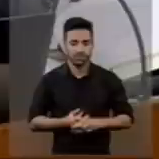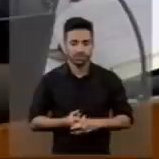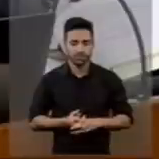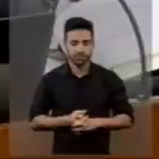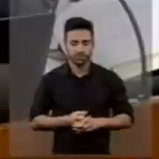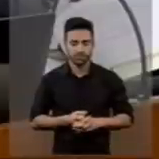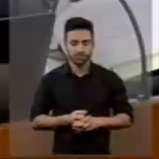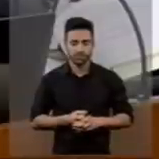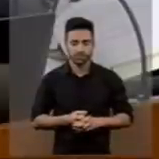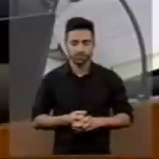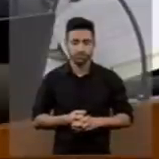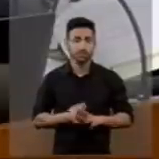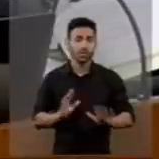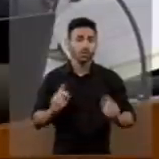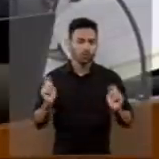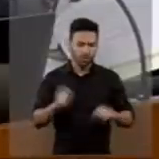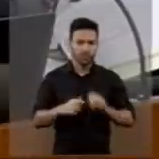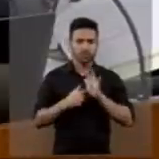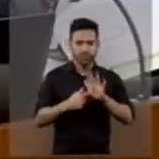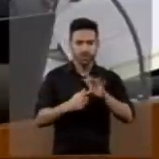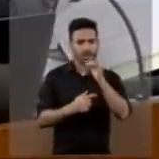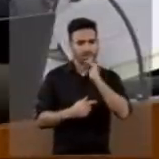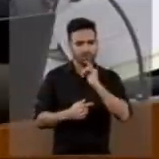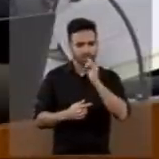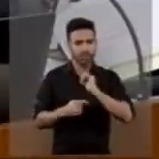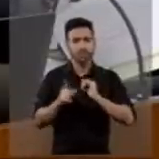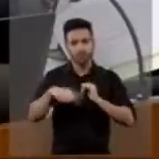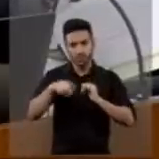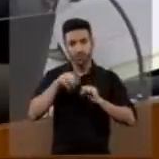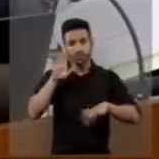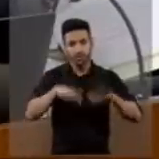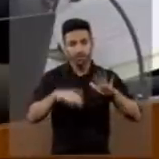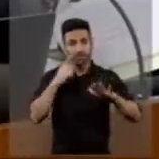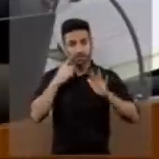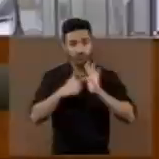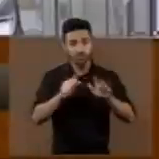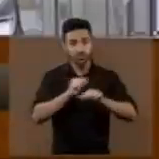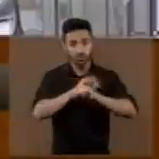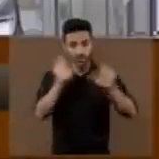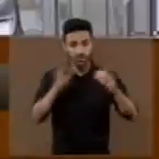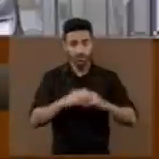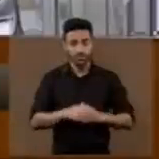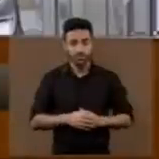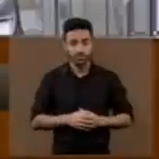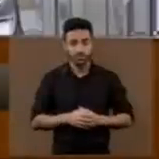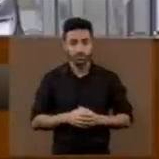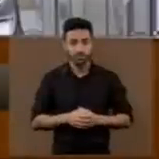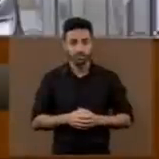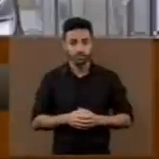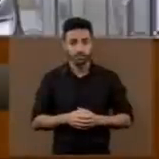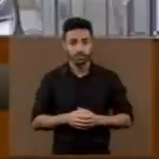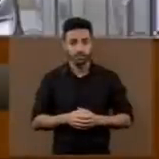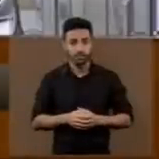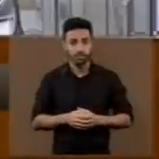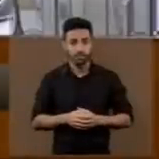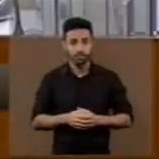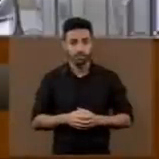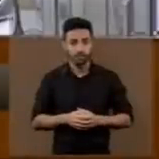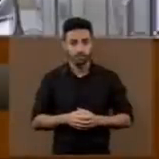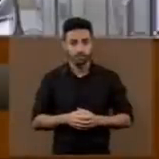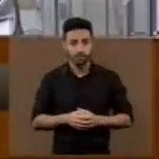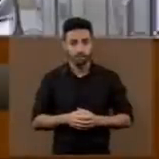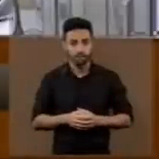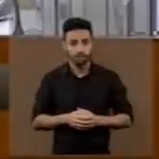Presidente, permite um exemplo só, talvez possa clarear? Ministro, apenas para registrar. Perdão. As condicionantes que ele